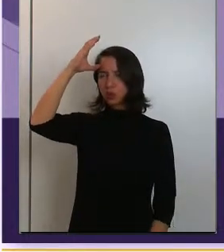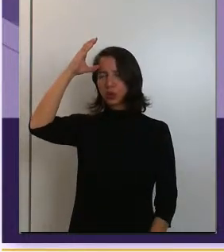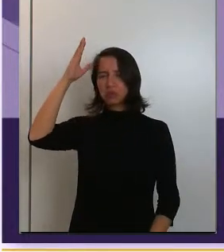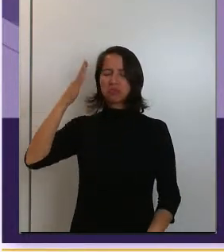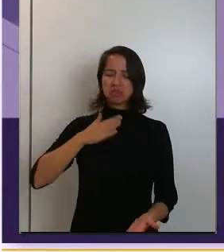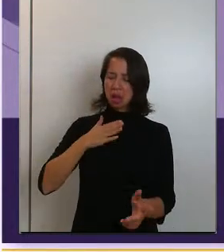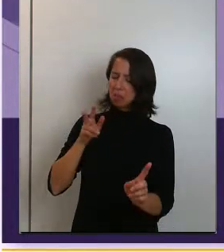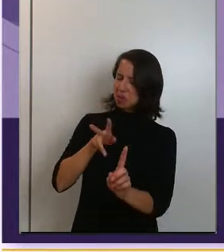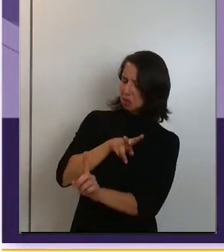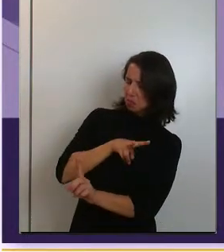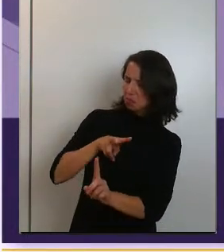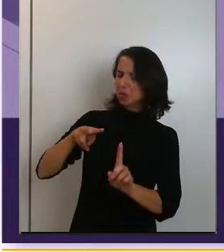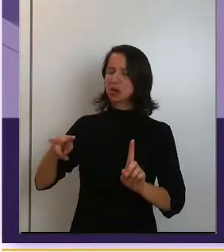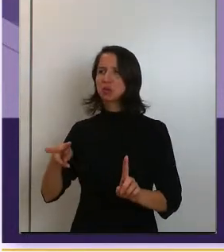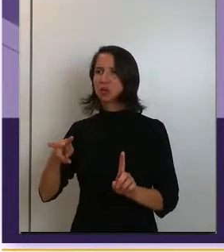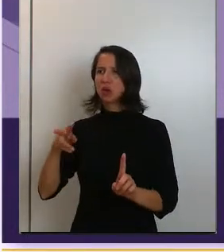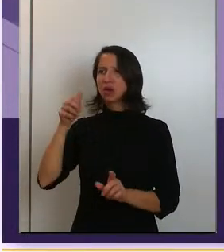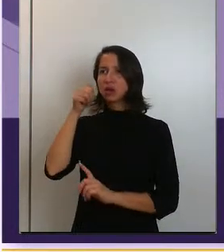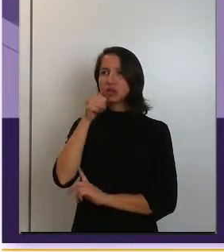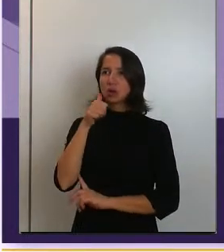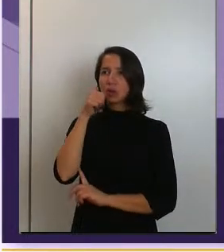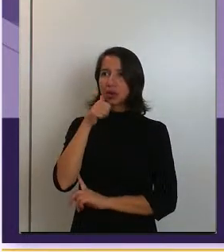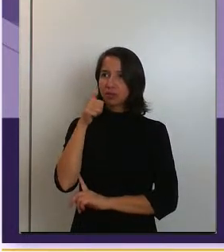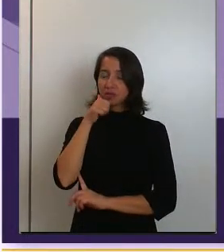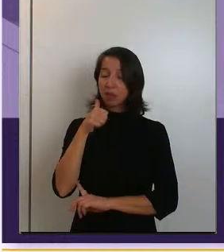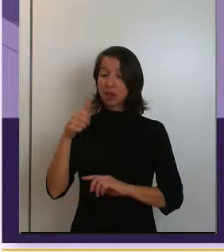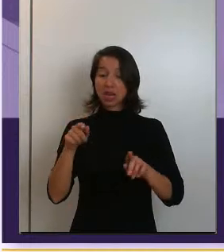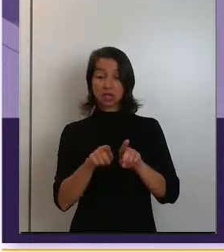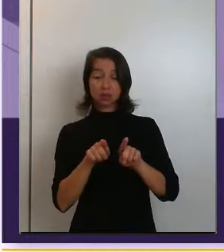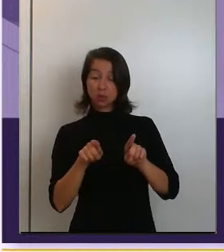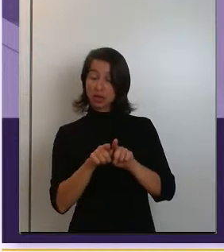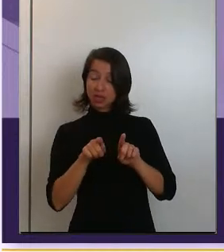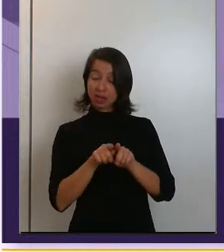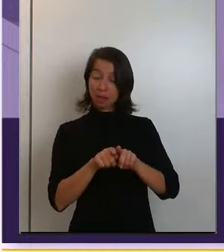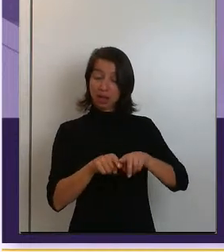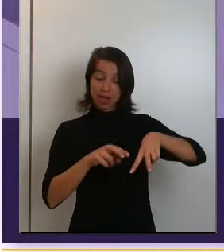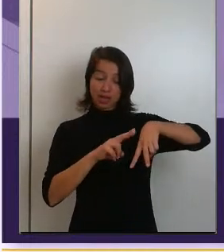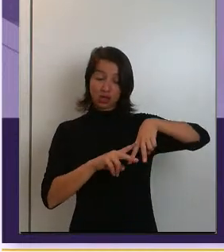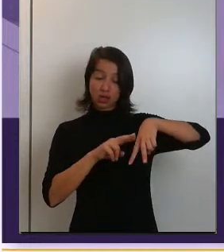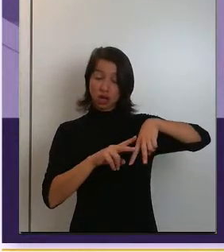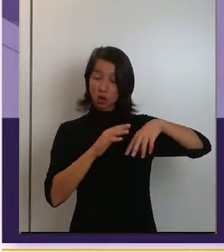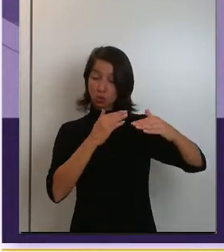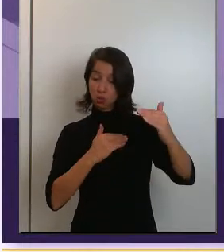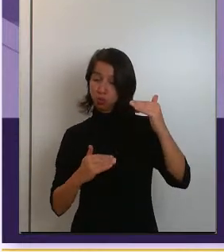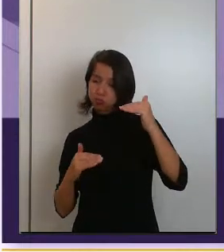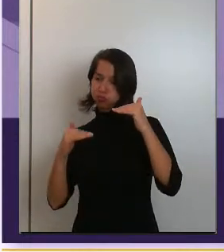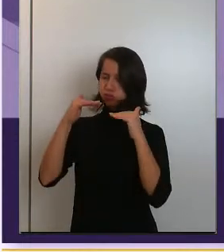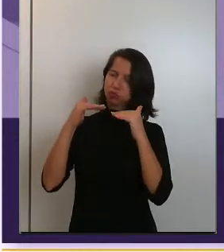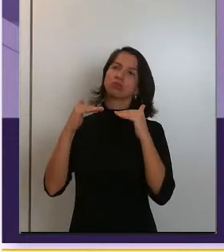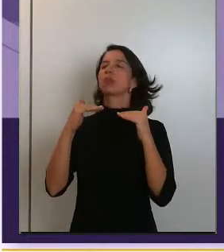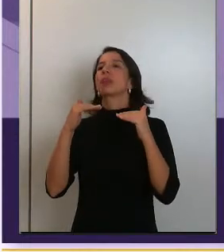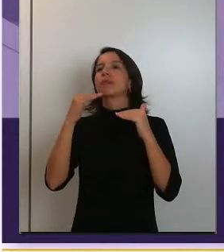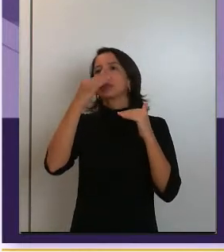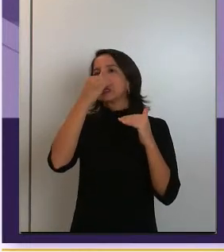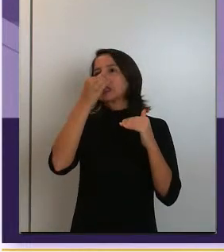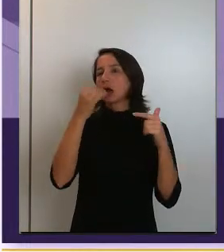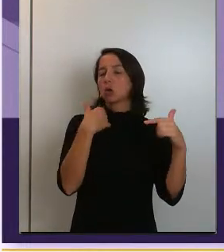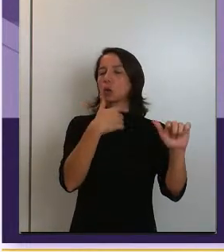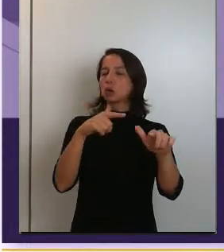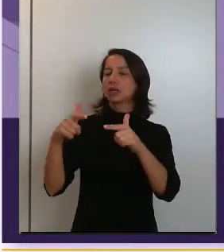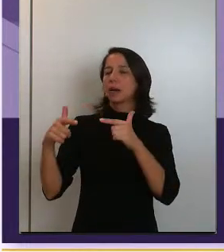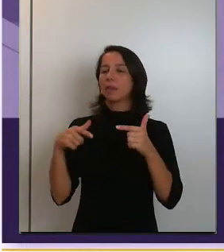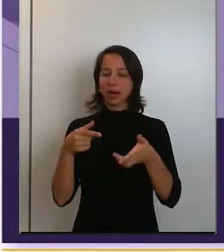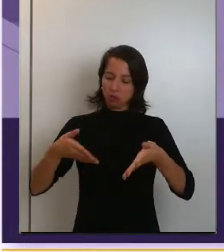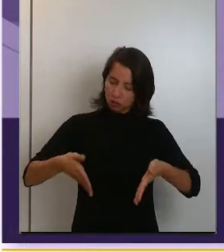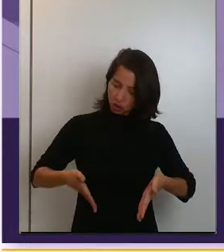de gênero e emancipação feminina. E realmente, né, o trabalho reprodutivo ele é essencial para a manutenção da nossa sociedade e